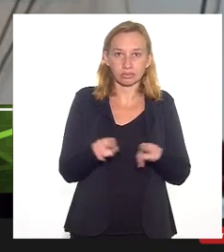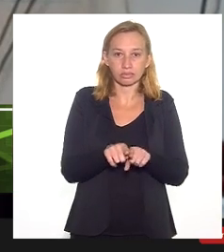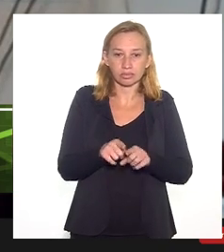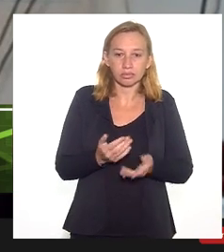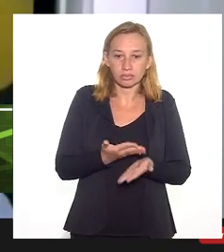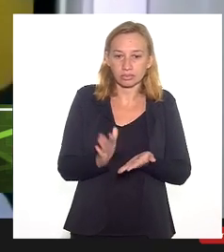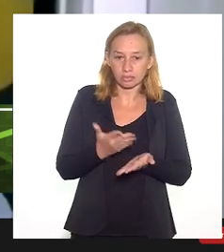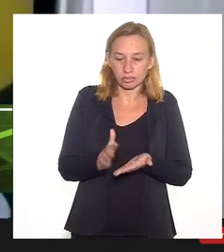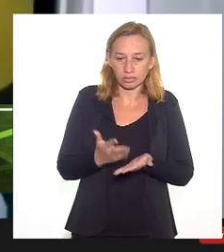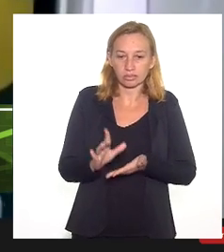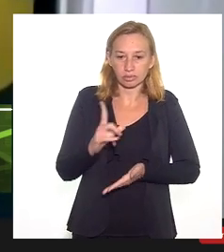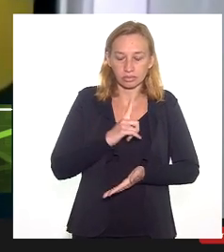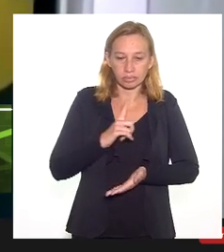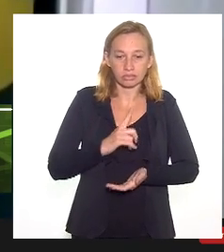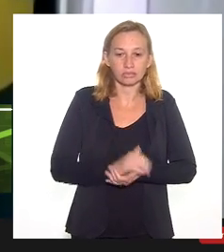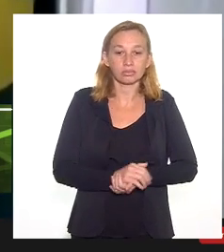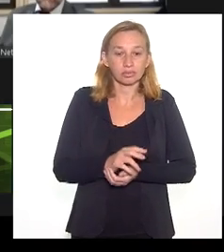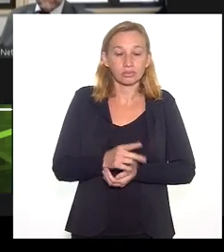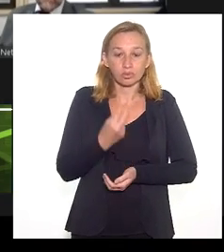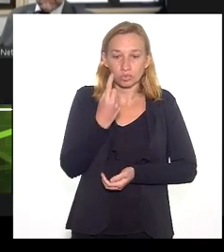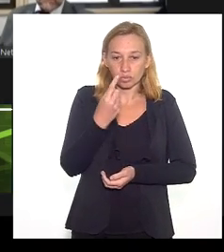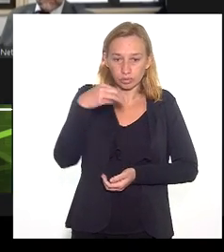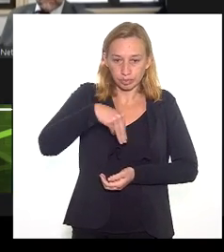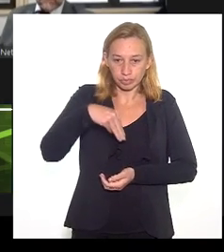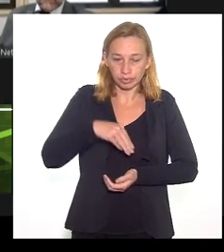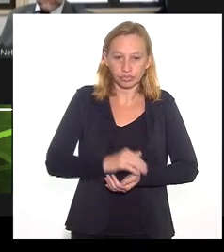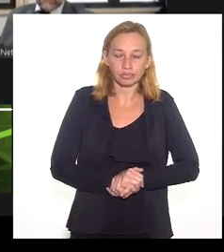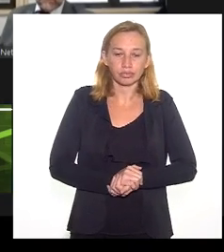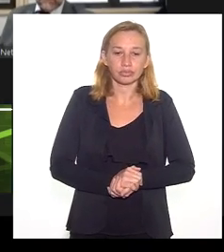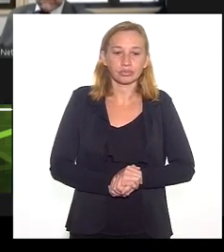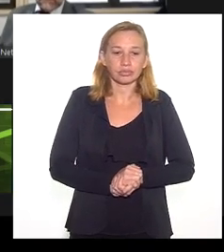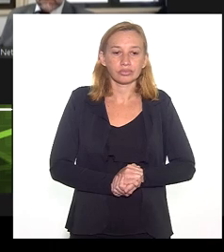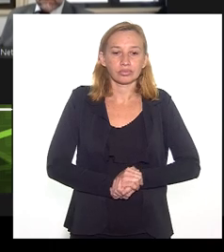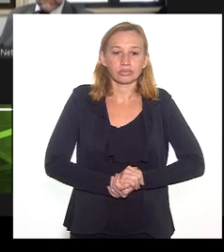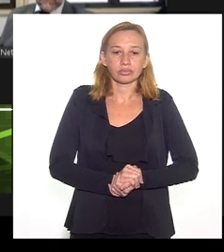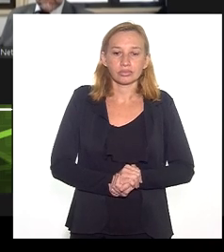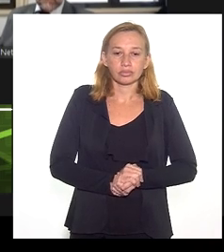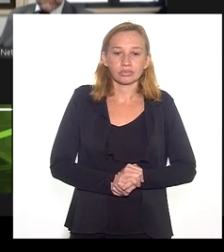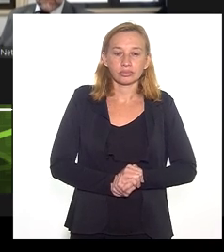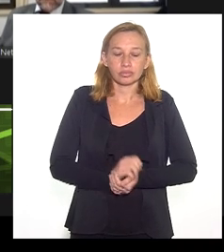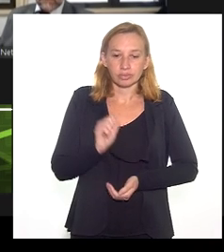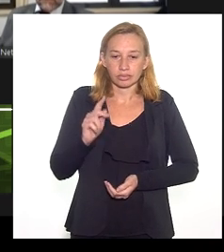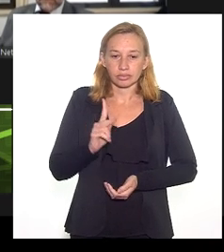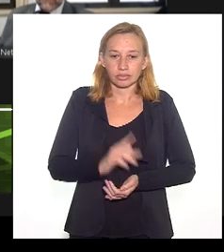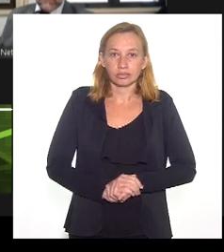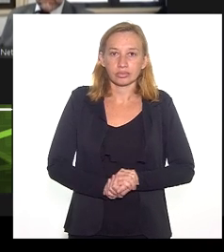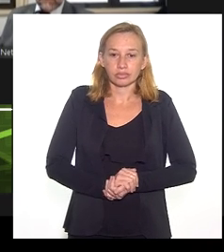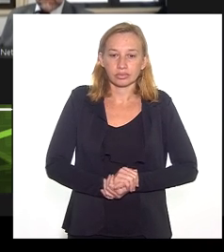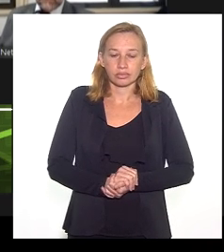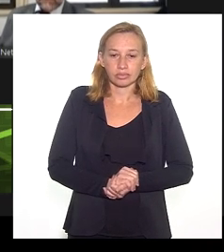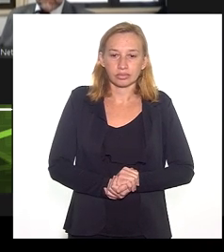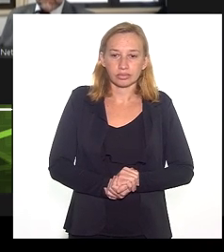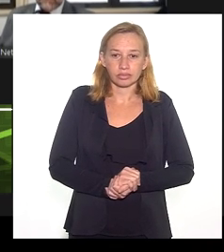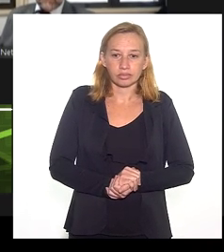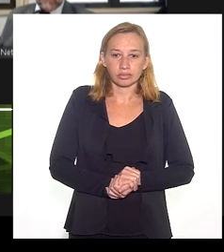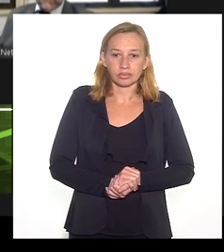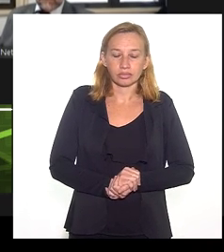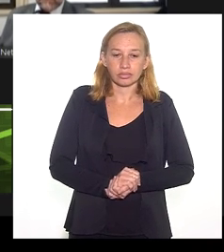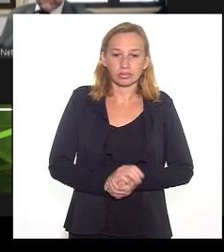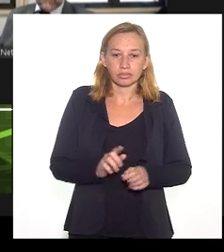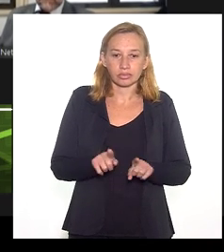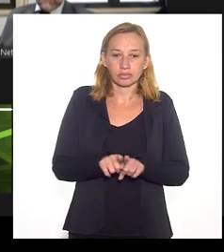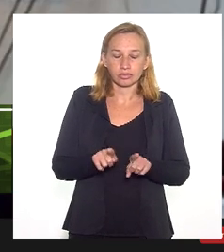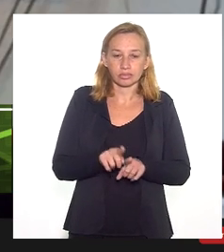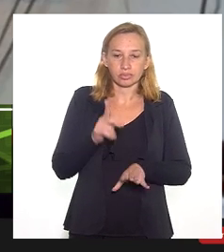um minuto e lembrando oi? um minuto? um minuto ok ok e venho também